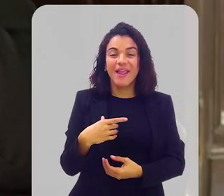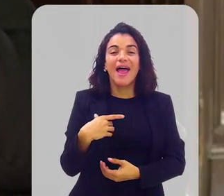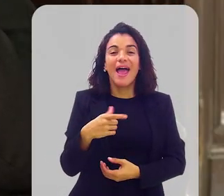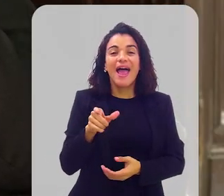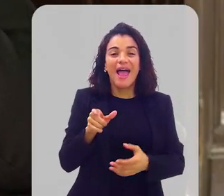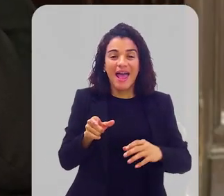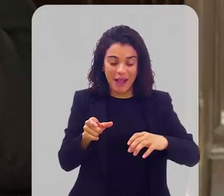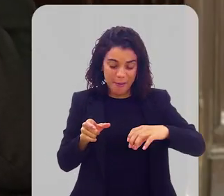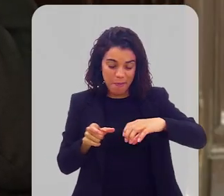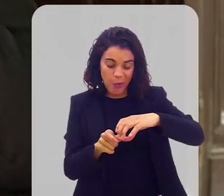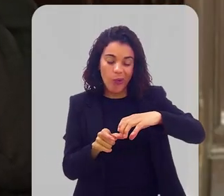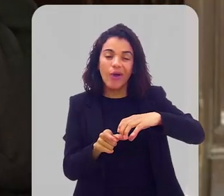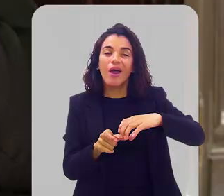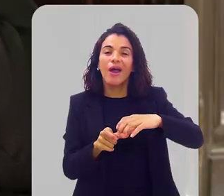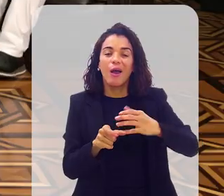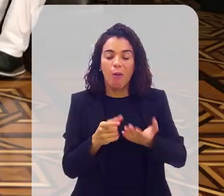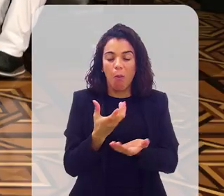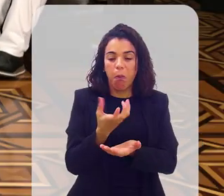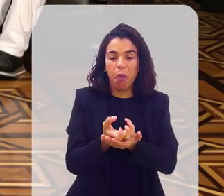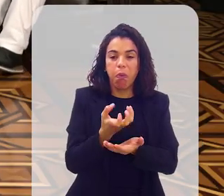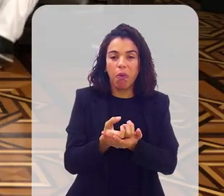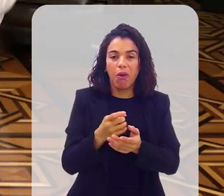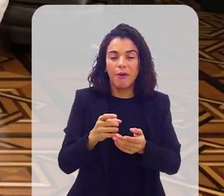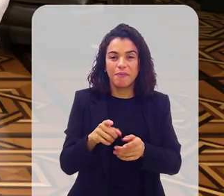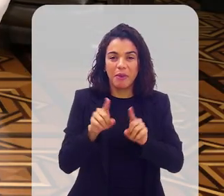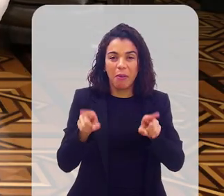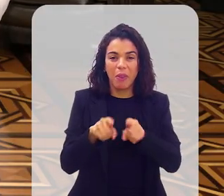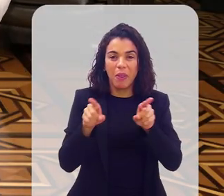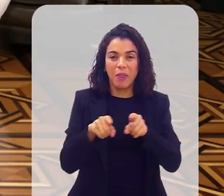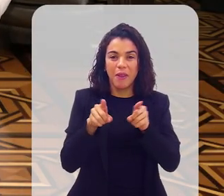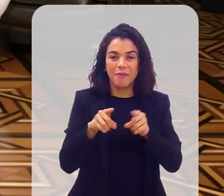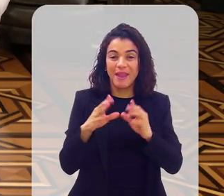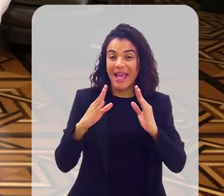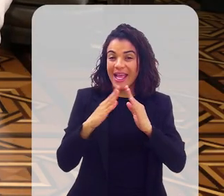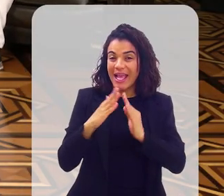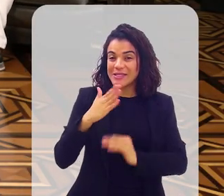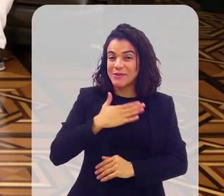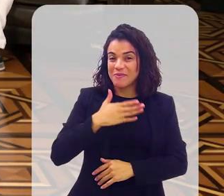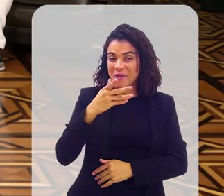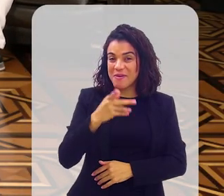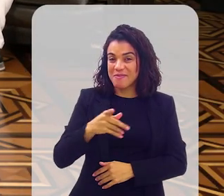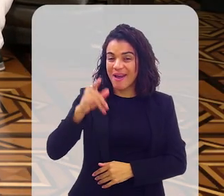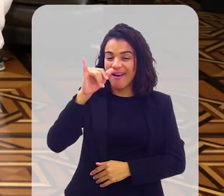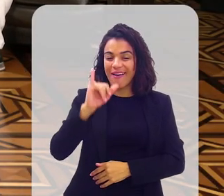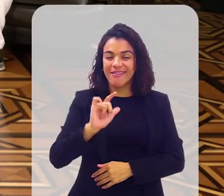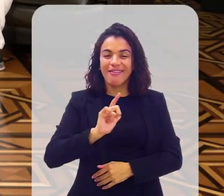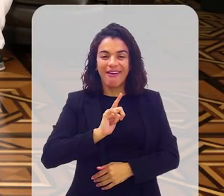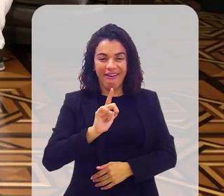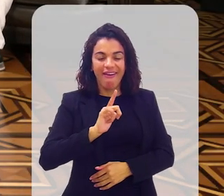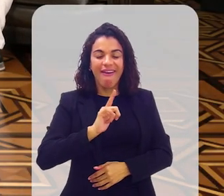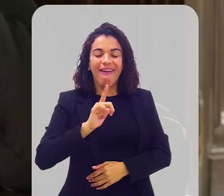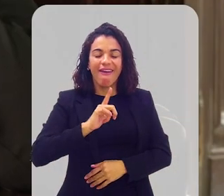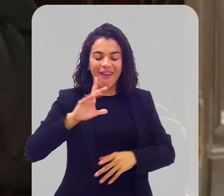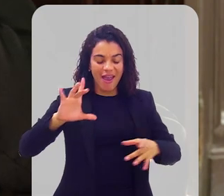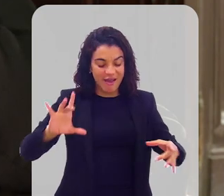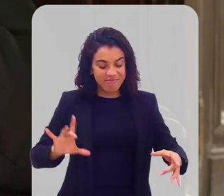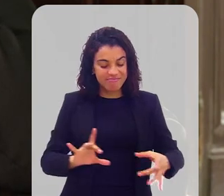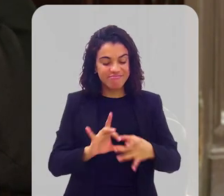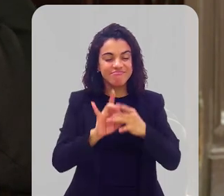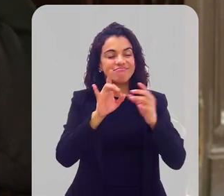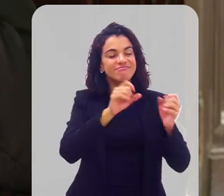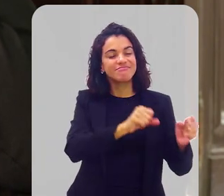gravador ainda. Gravador? Mal sabia falar direito, era na casa de meu pai, a unção e